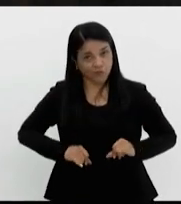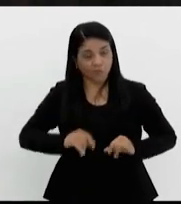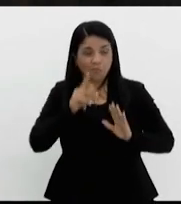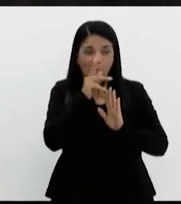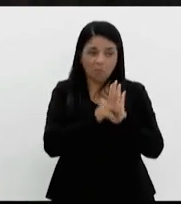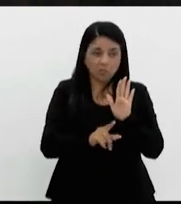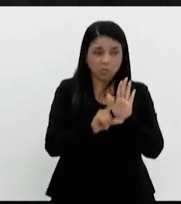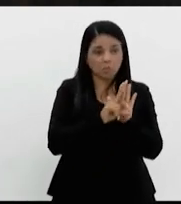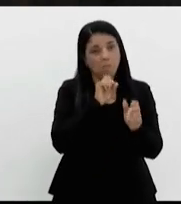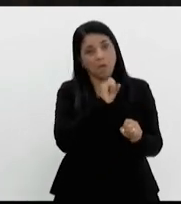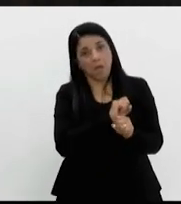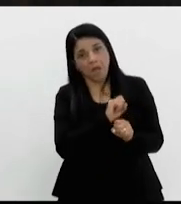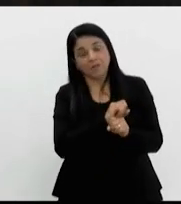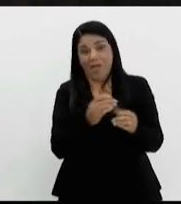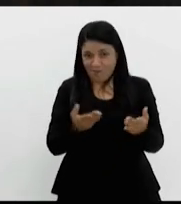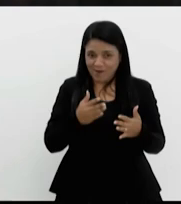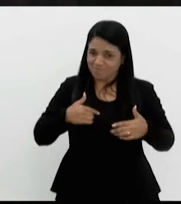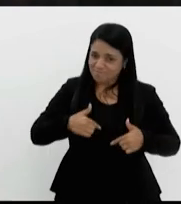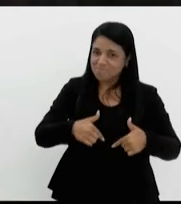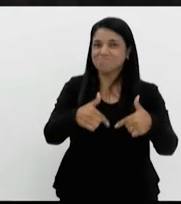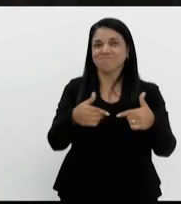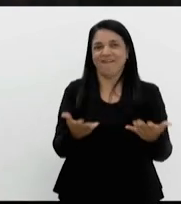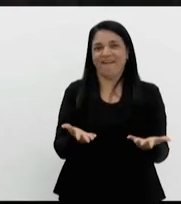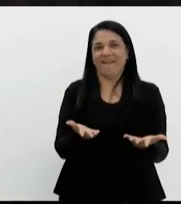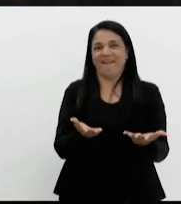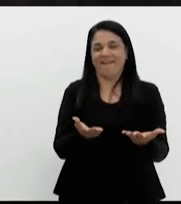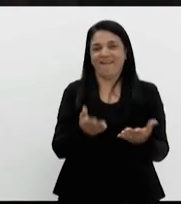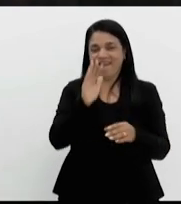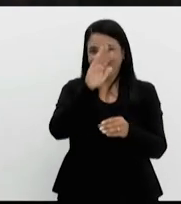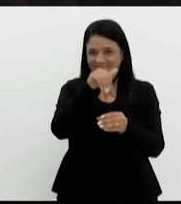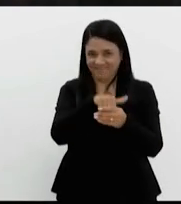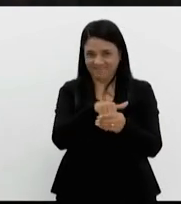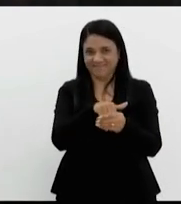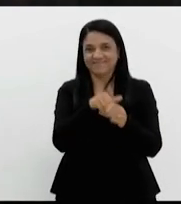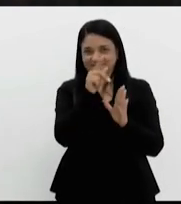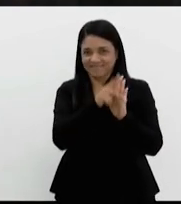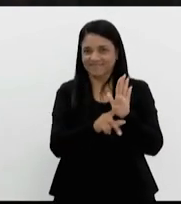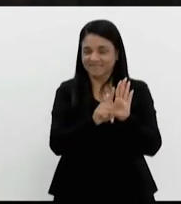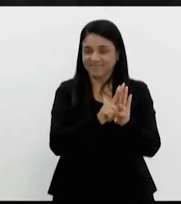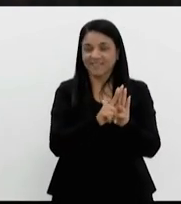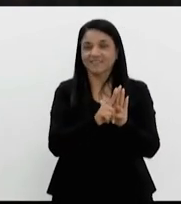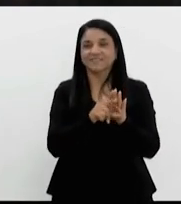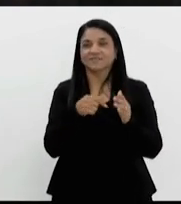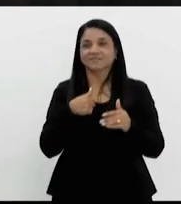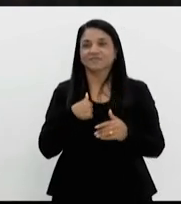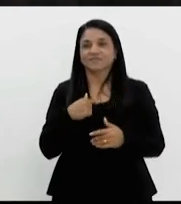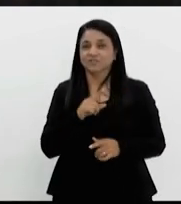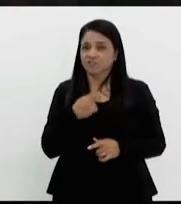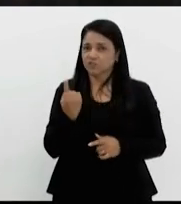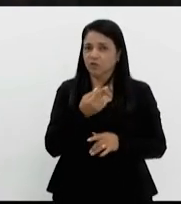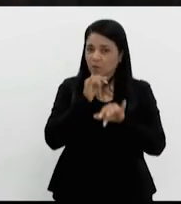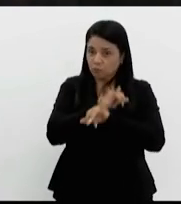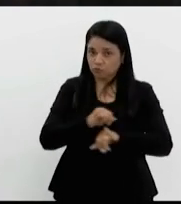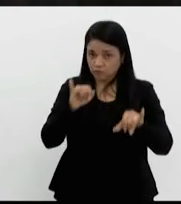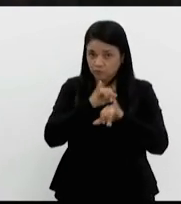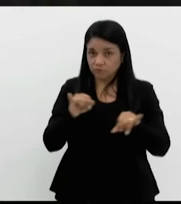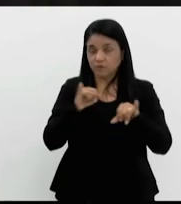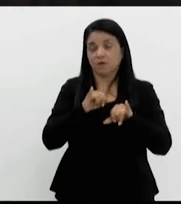para frente, mas felizmente agora vai. E nós vamos divulgar